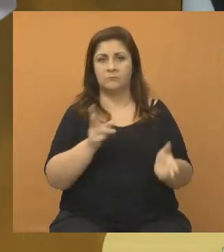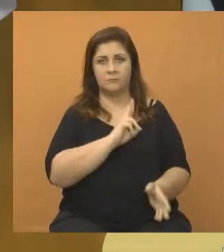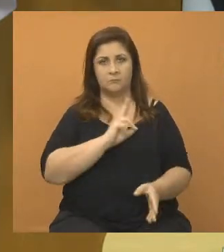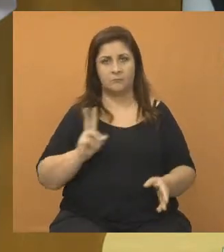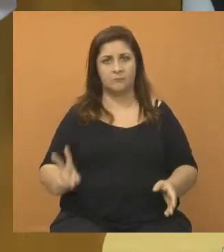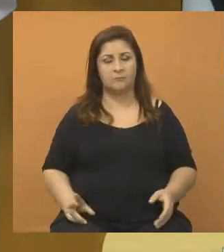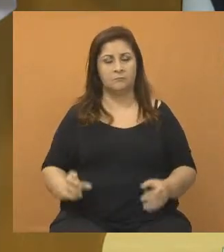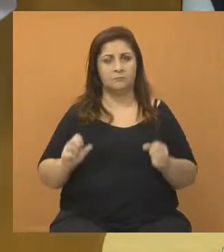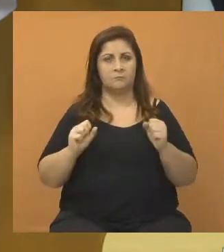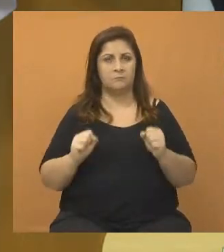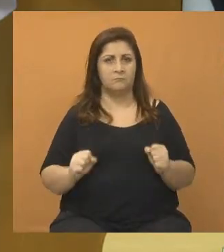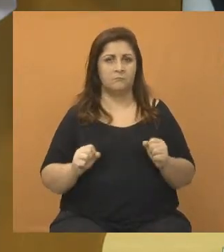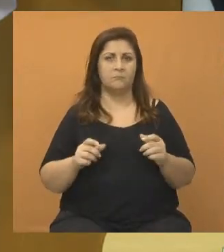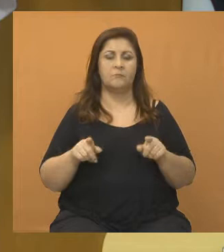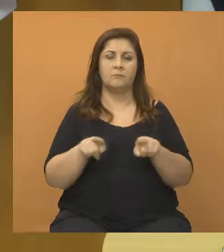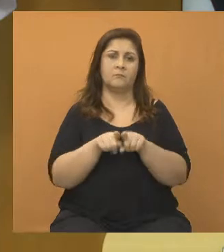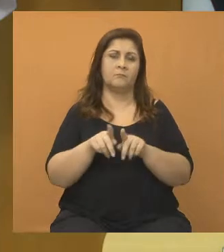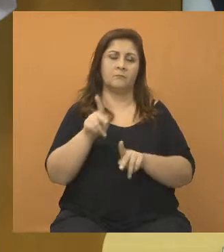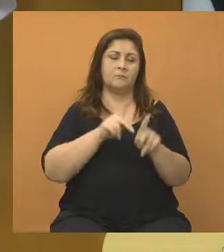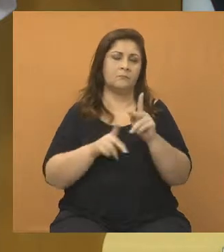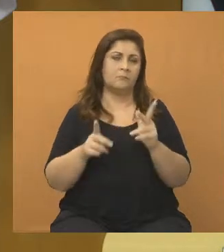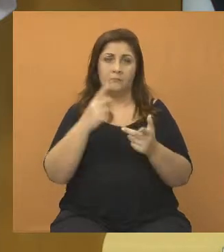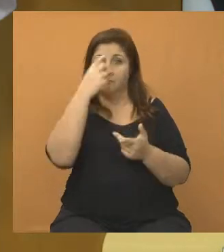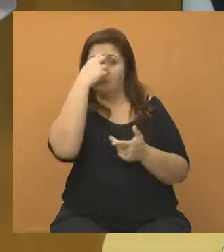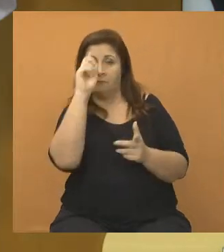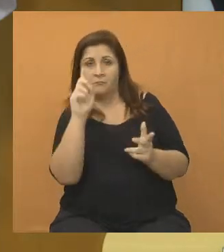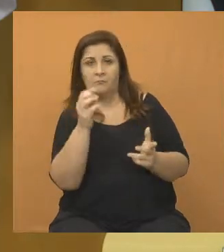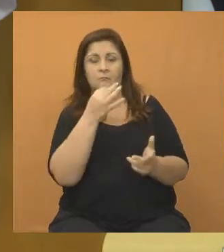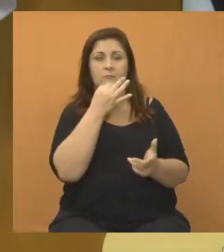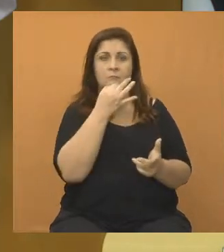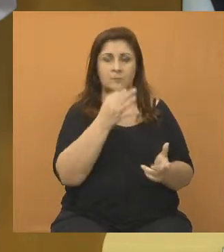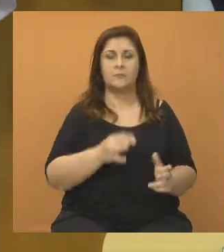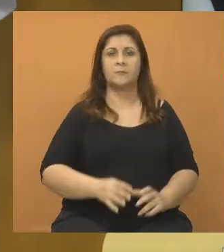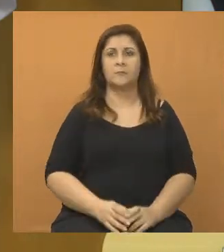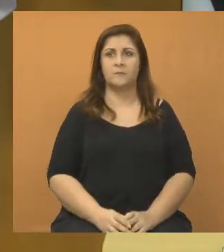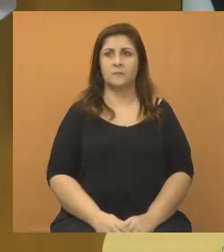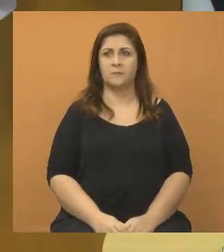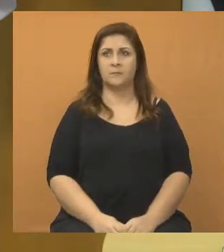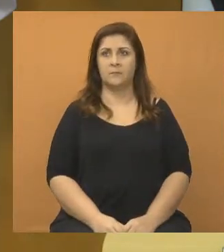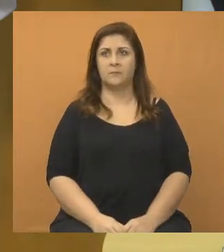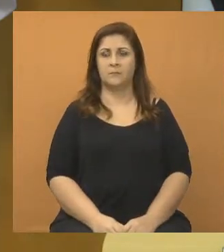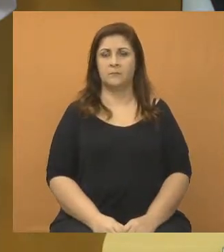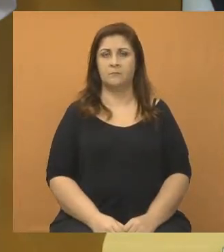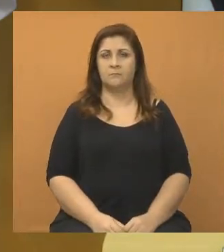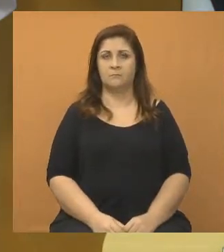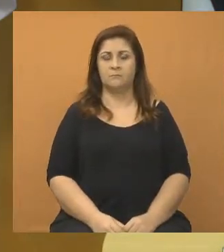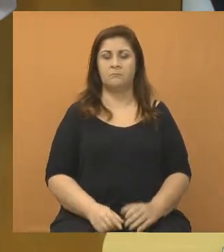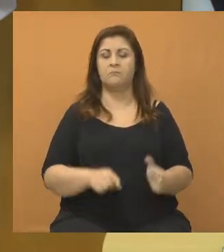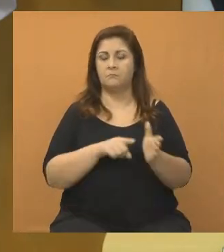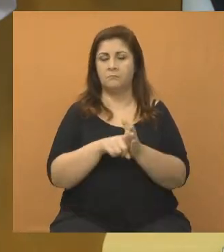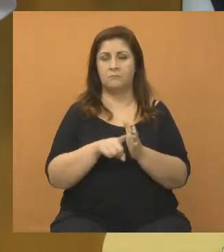demais público para dúvidas, sugestões, demais